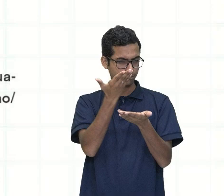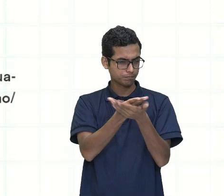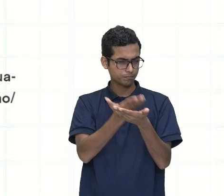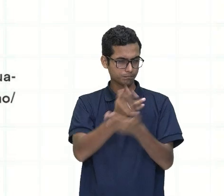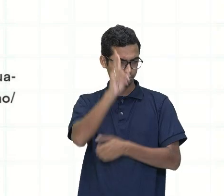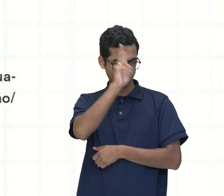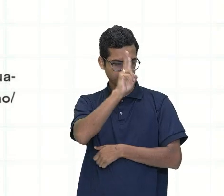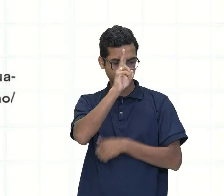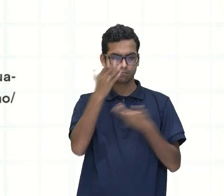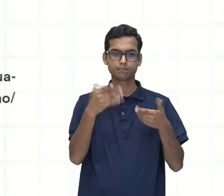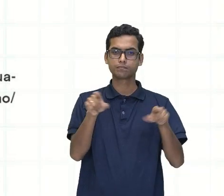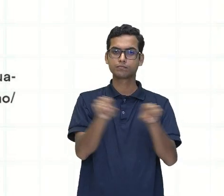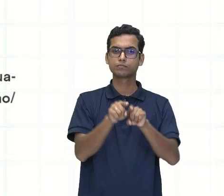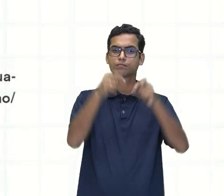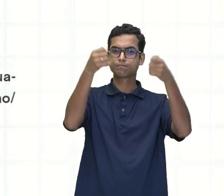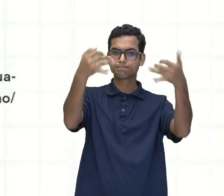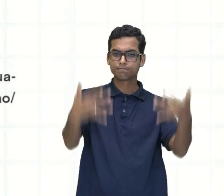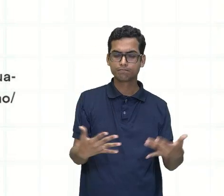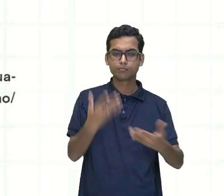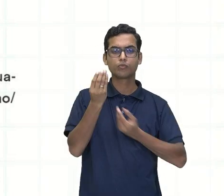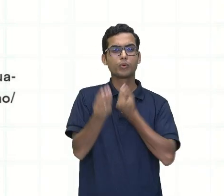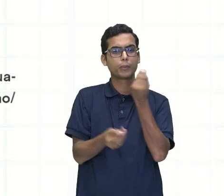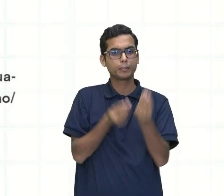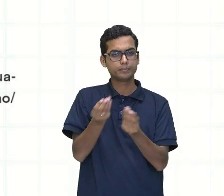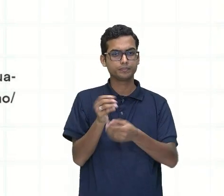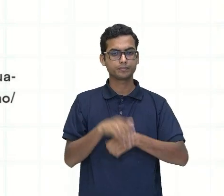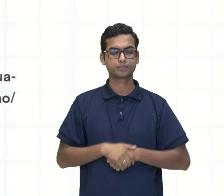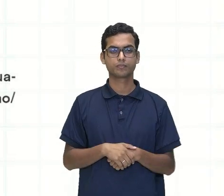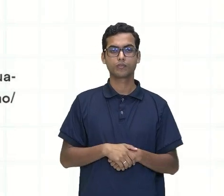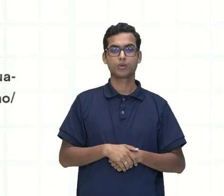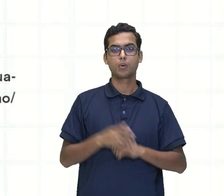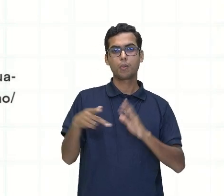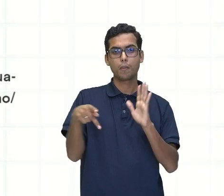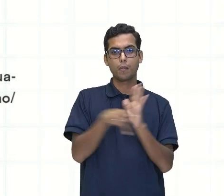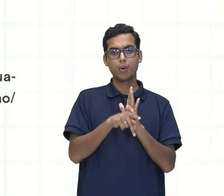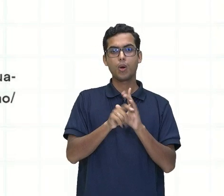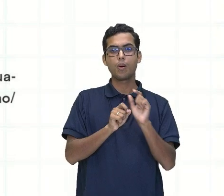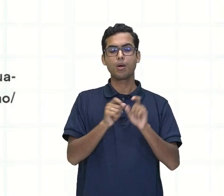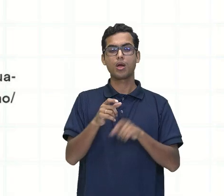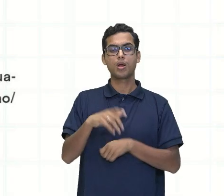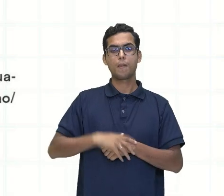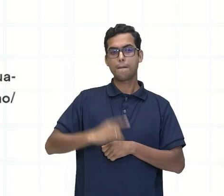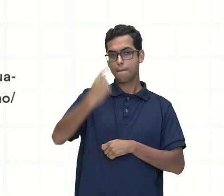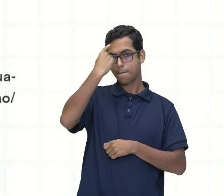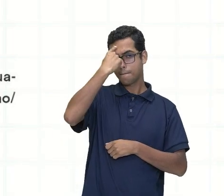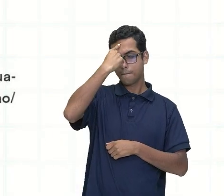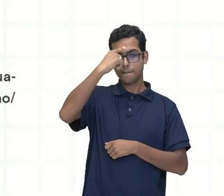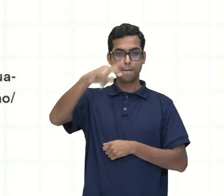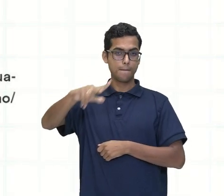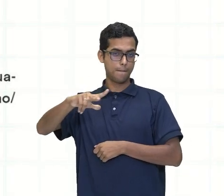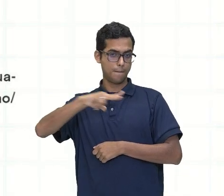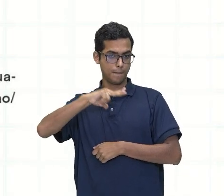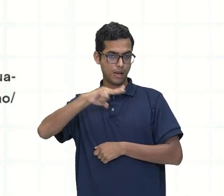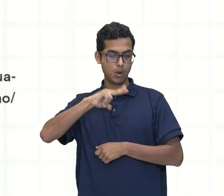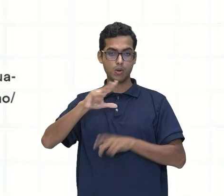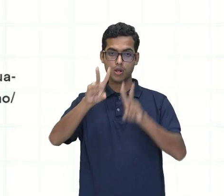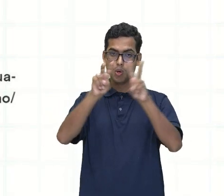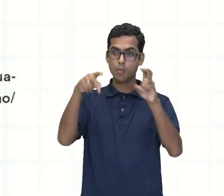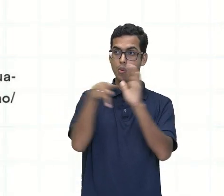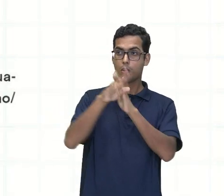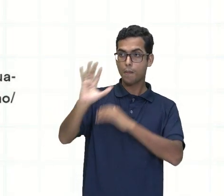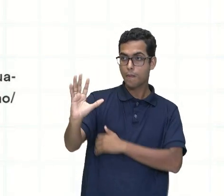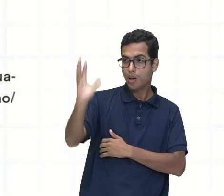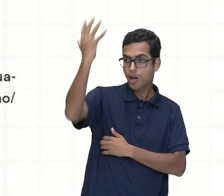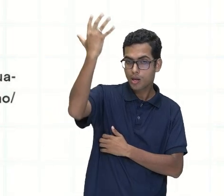opinar. Então, trata-se de um julgamento pessoal, de um pensamento em relação a algo, tá? É